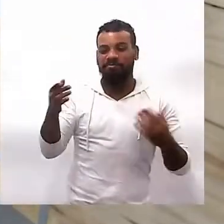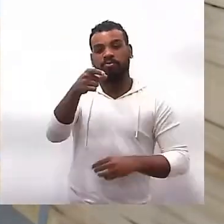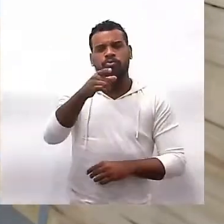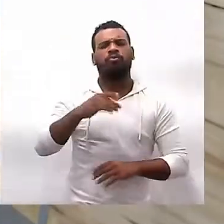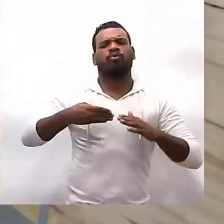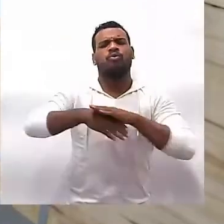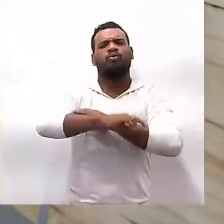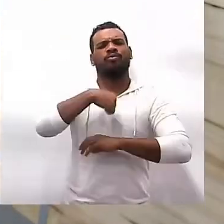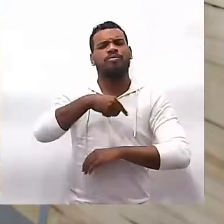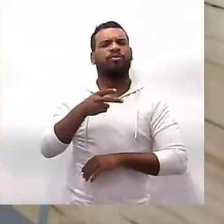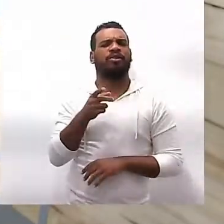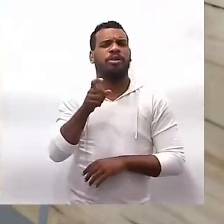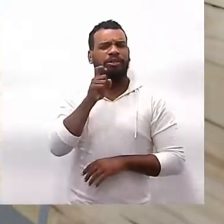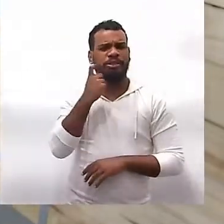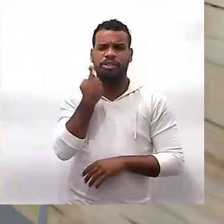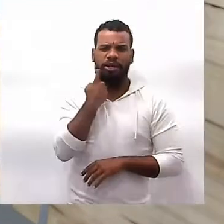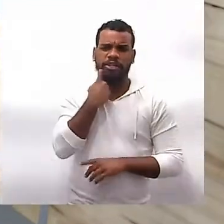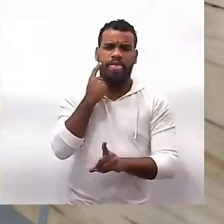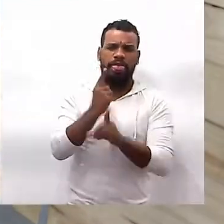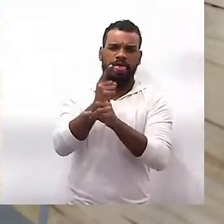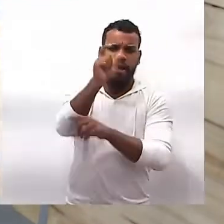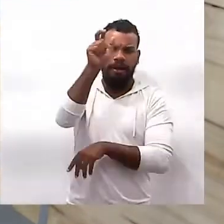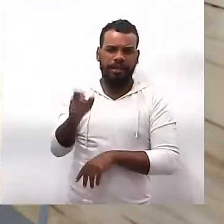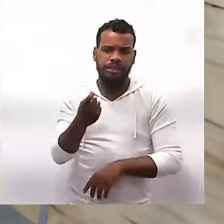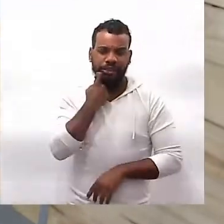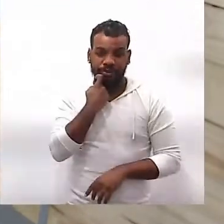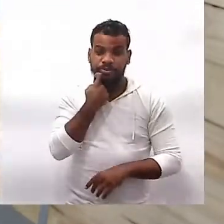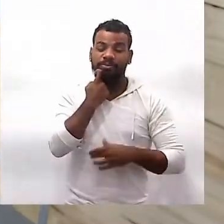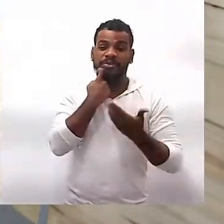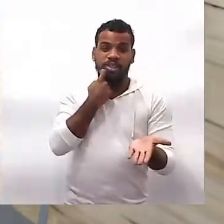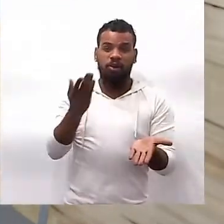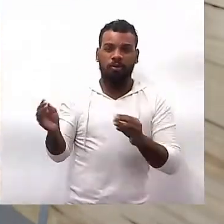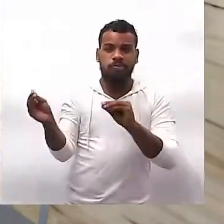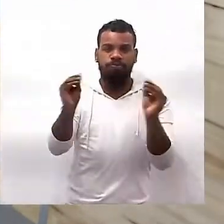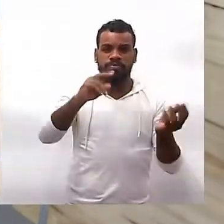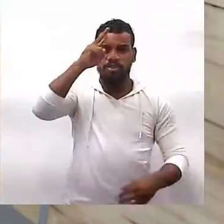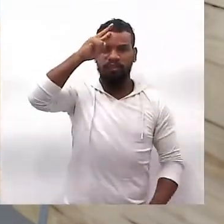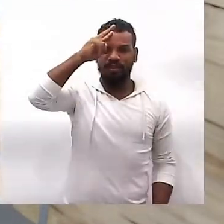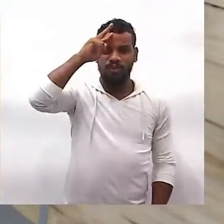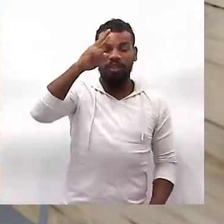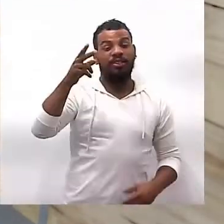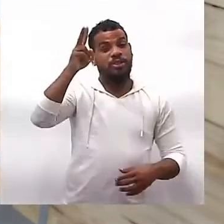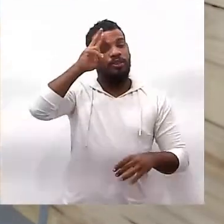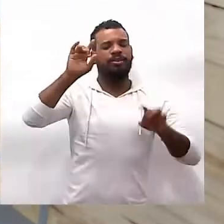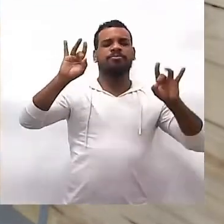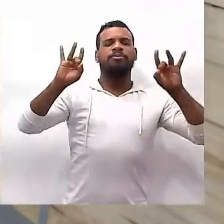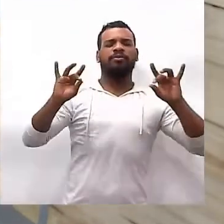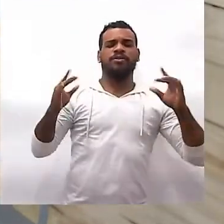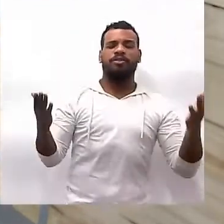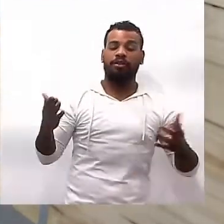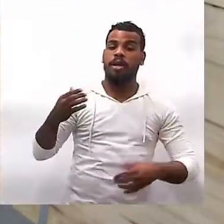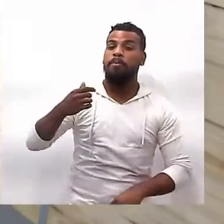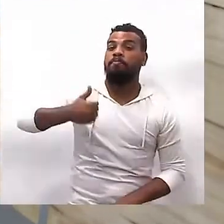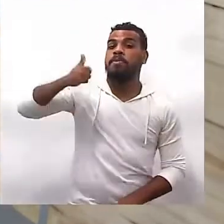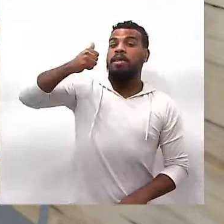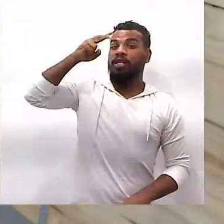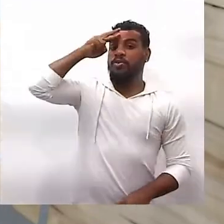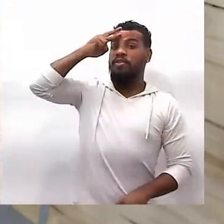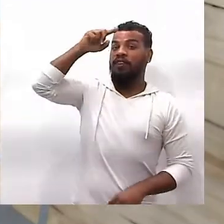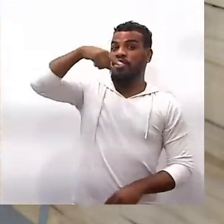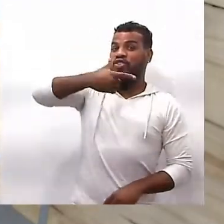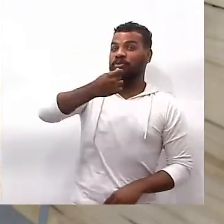comigo na sexta-feira, naquele nosso sextor biológico. Mas hoje aí numa segunda-feira especial, primeira segunda-feira